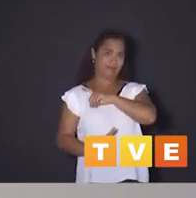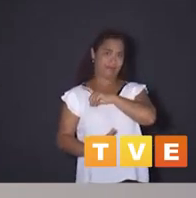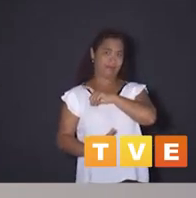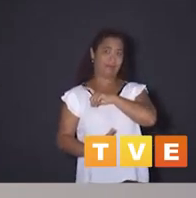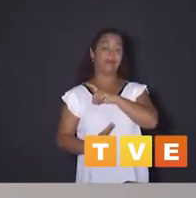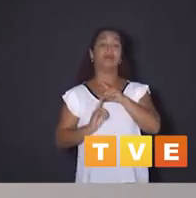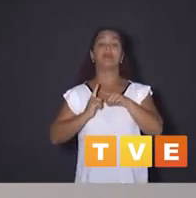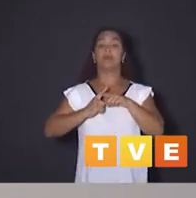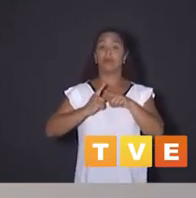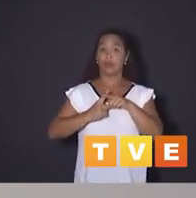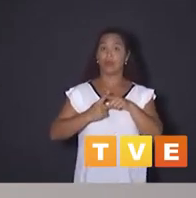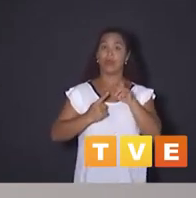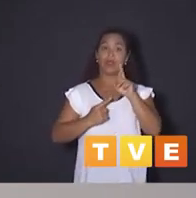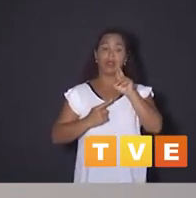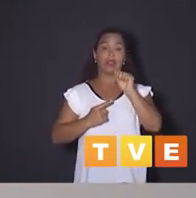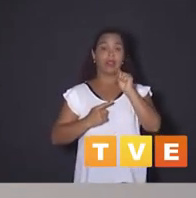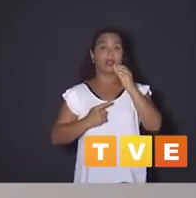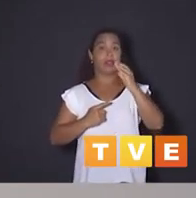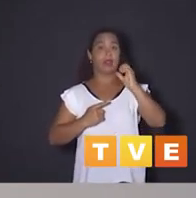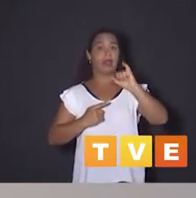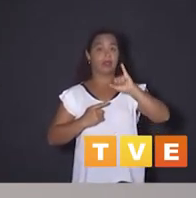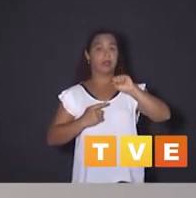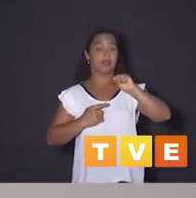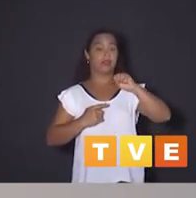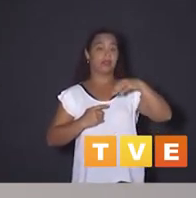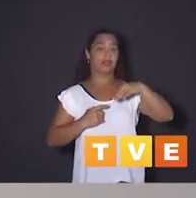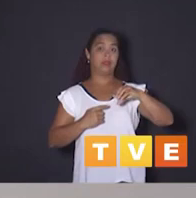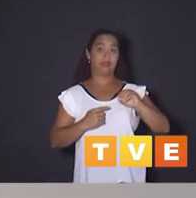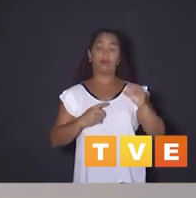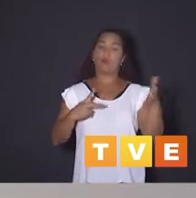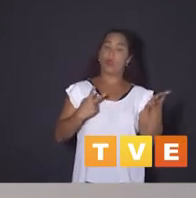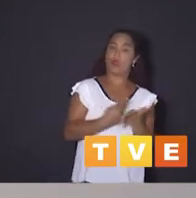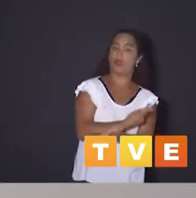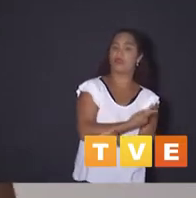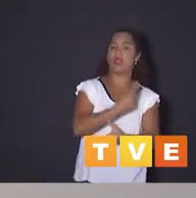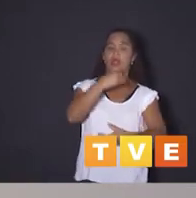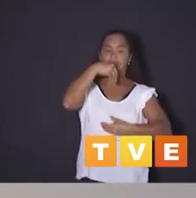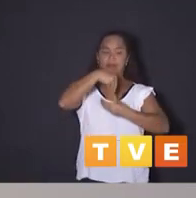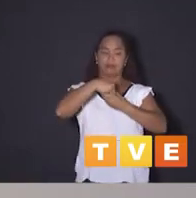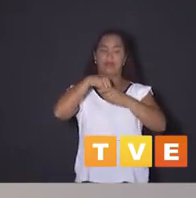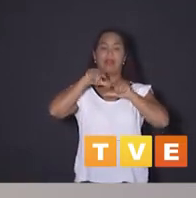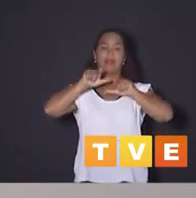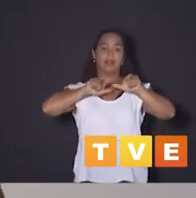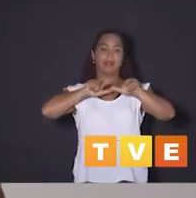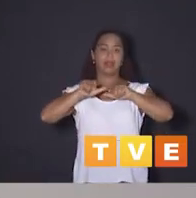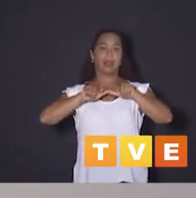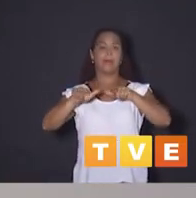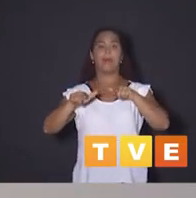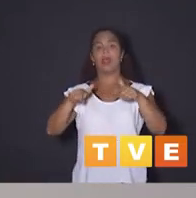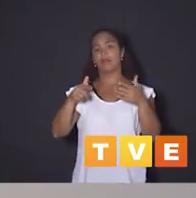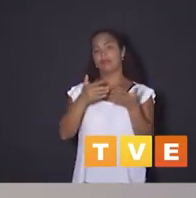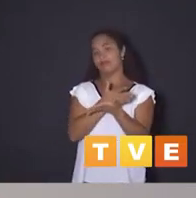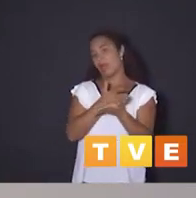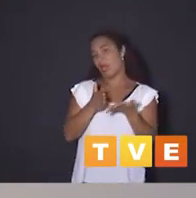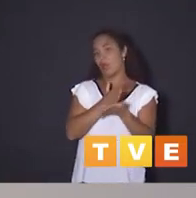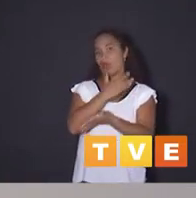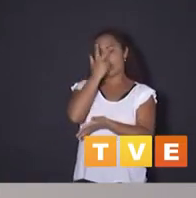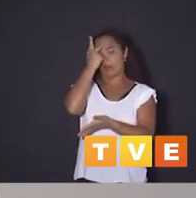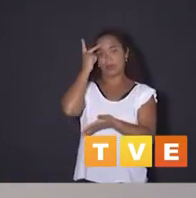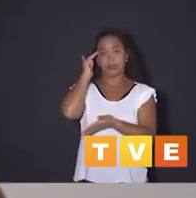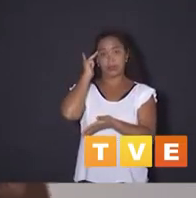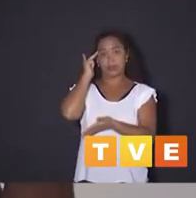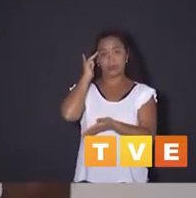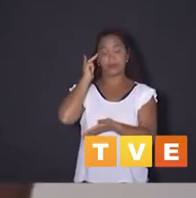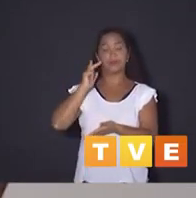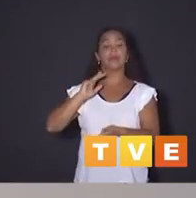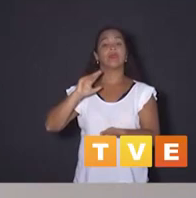na invisibilização estratégica do trabalho de determinadas artistas de determinadas designers né entender